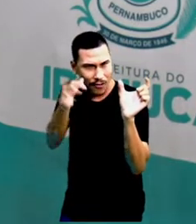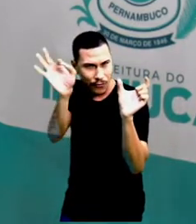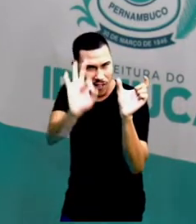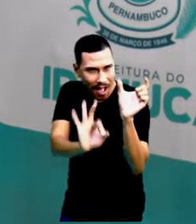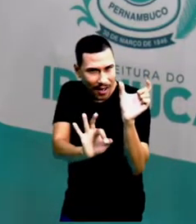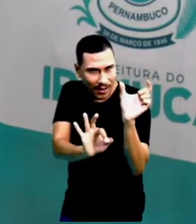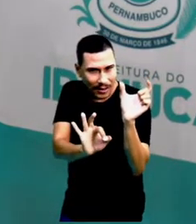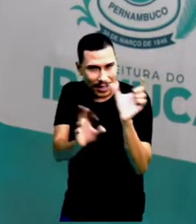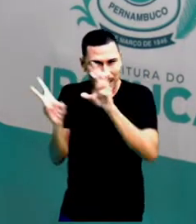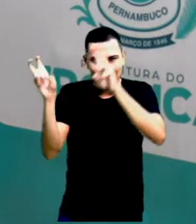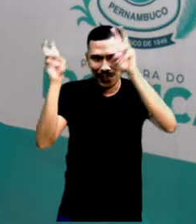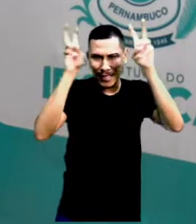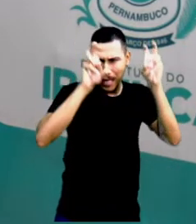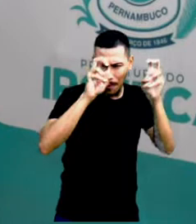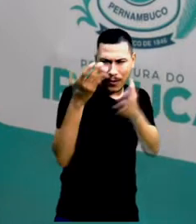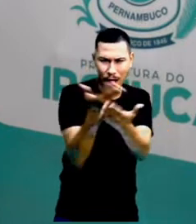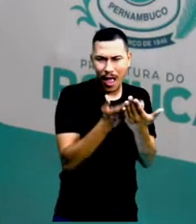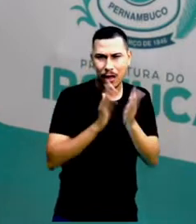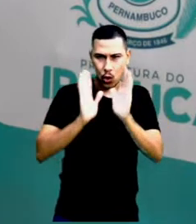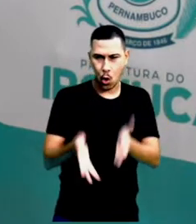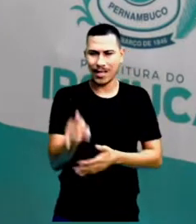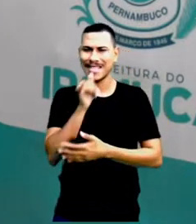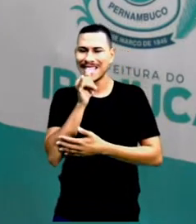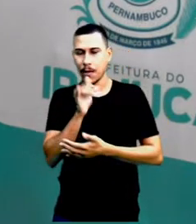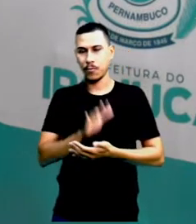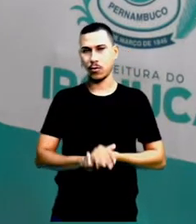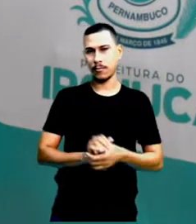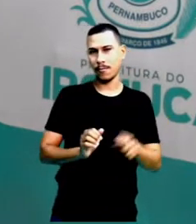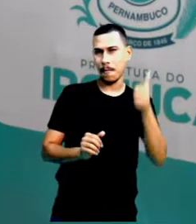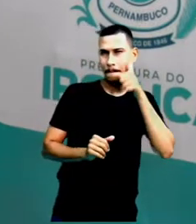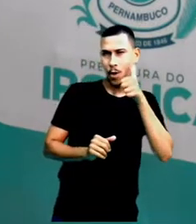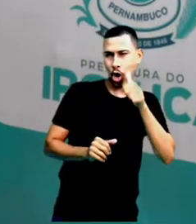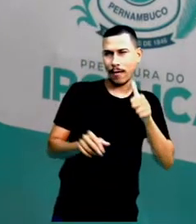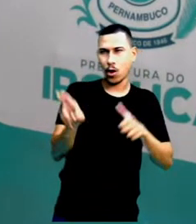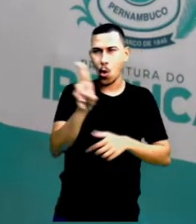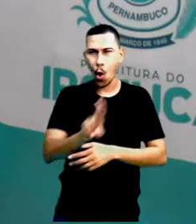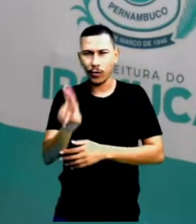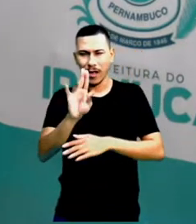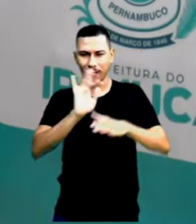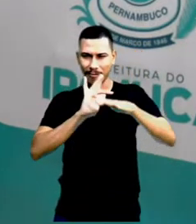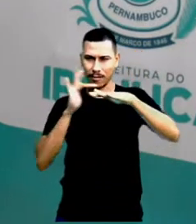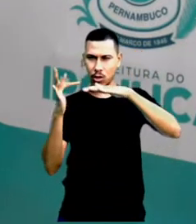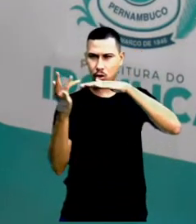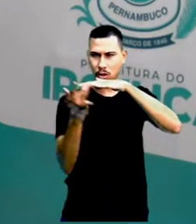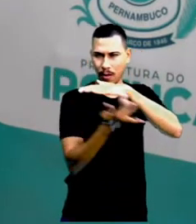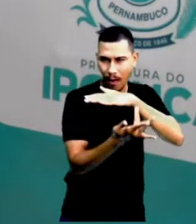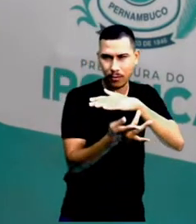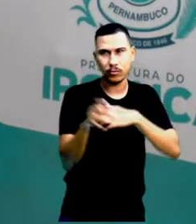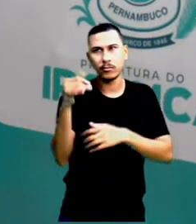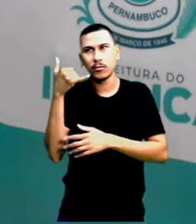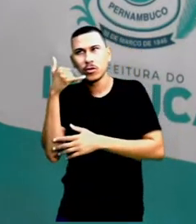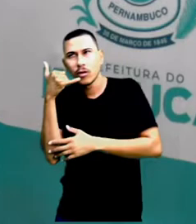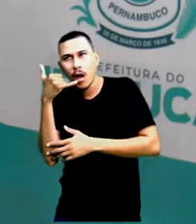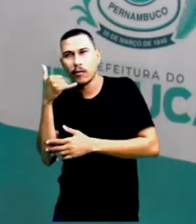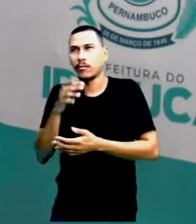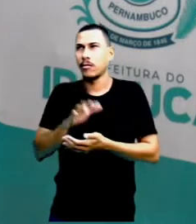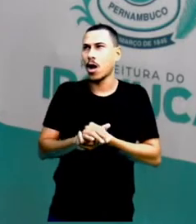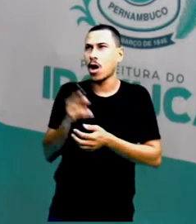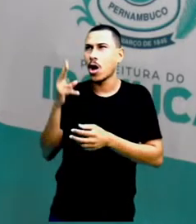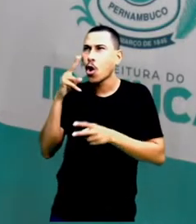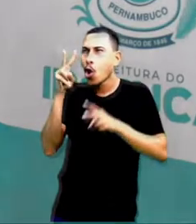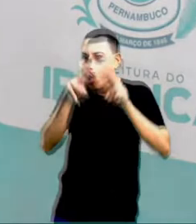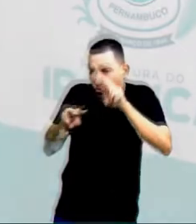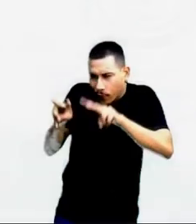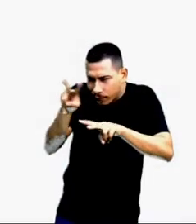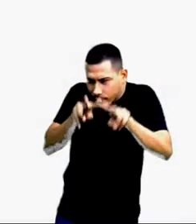exemplo o Laura que estava utilizando o especial em seu celular quando viu a página